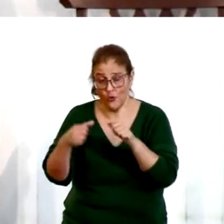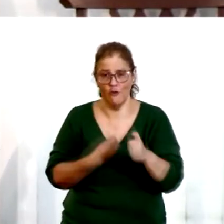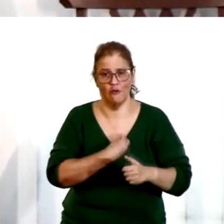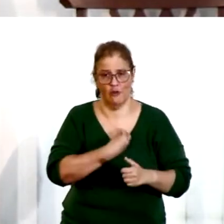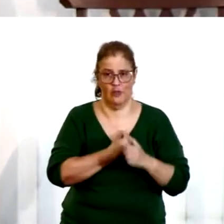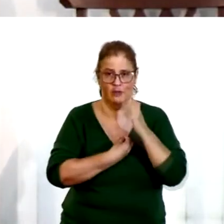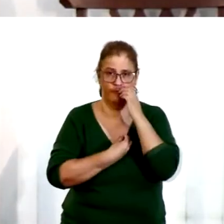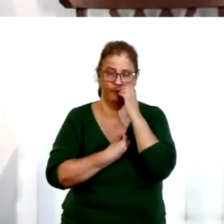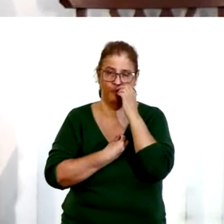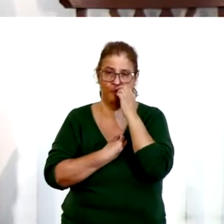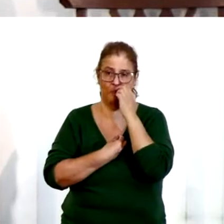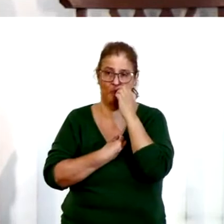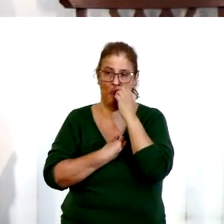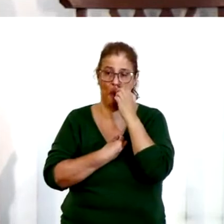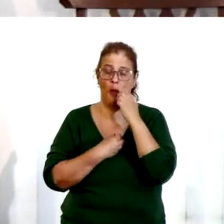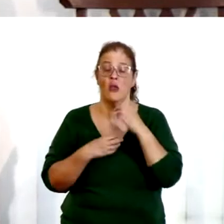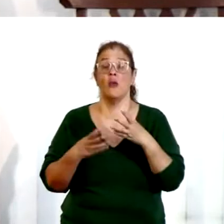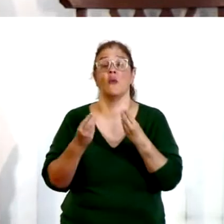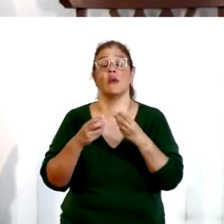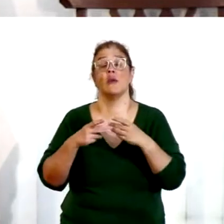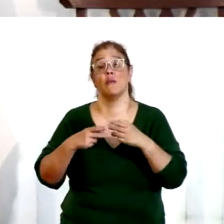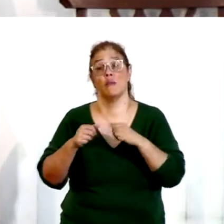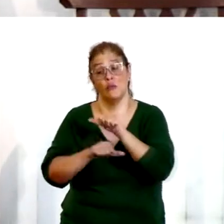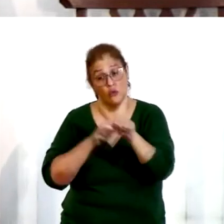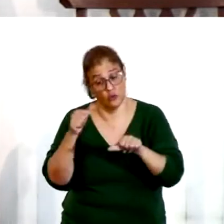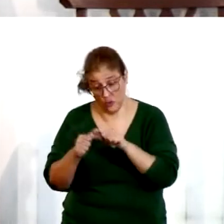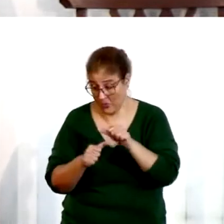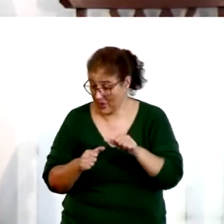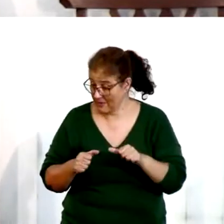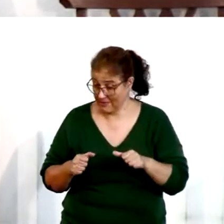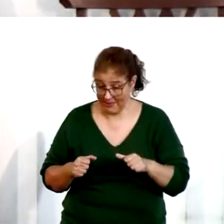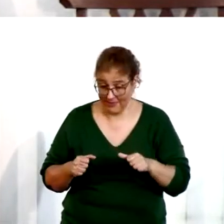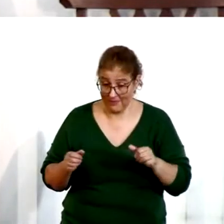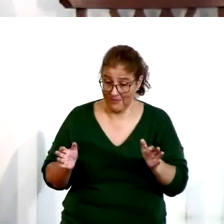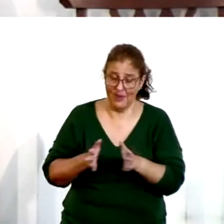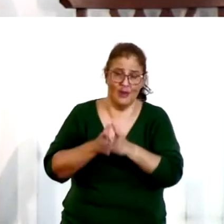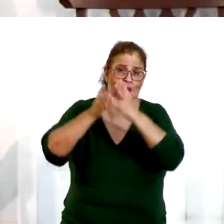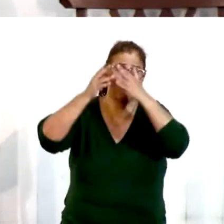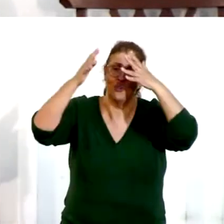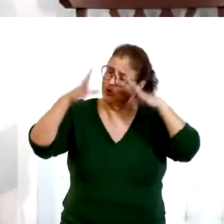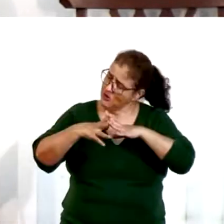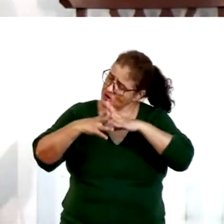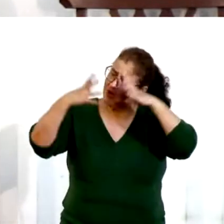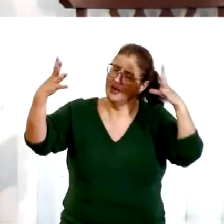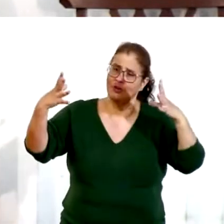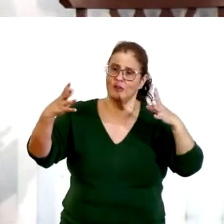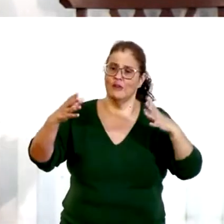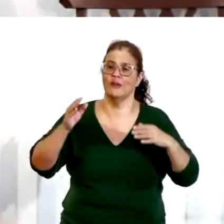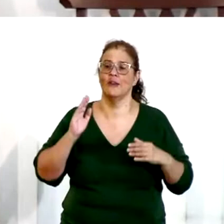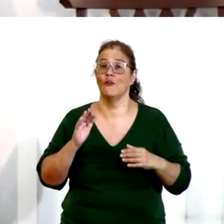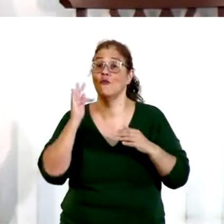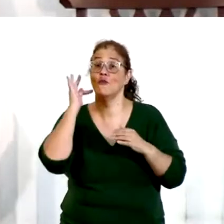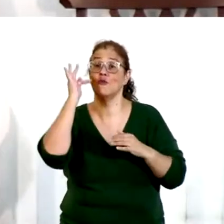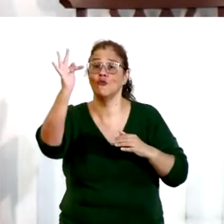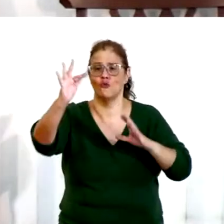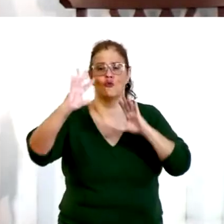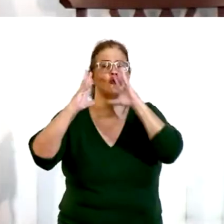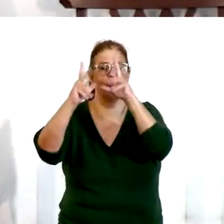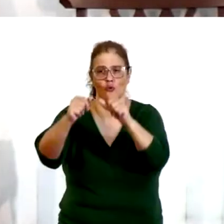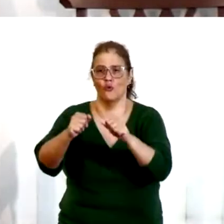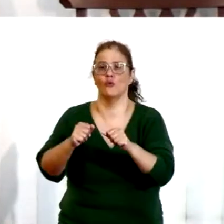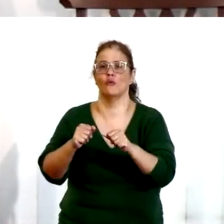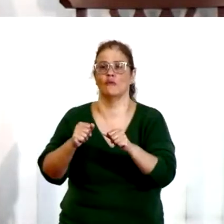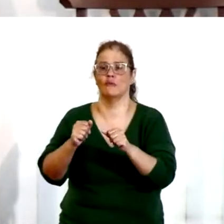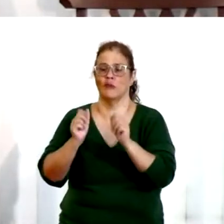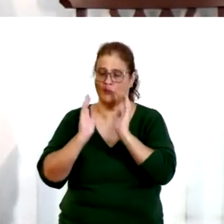tão importante que o que mudou vai determinar todo o tempo, todo o resto da sua vida. Mas nós não